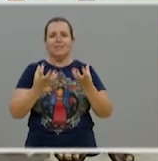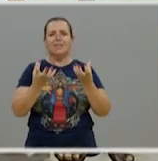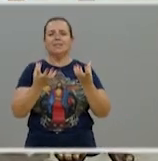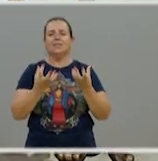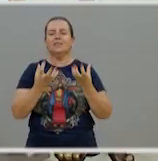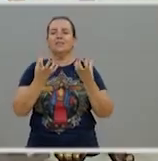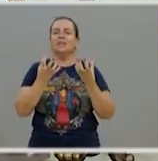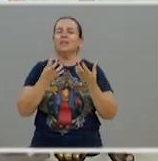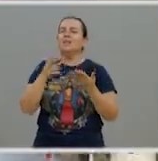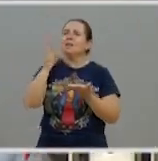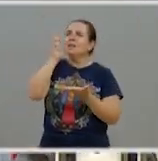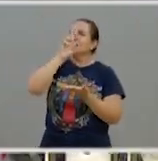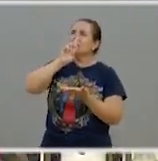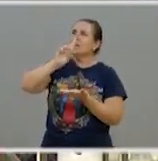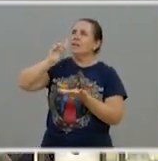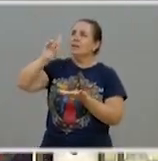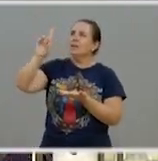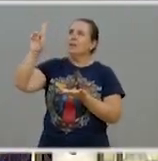almejada.